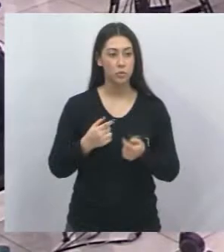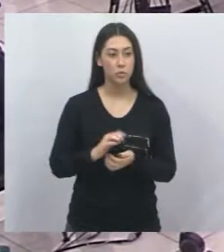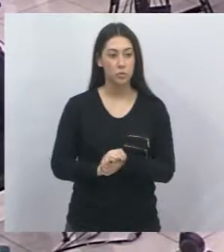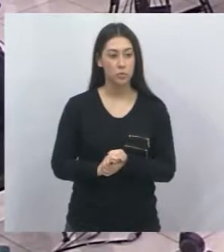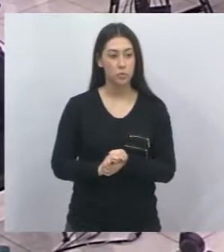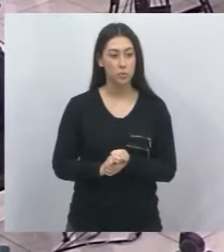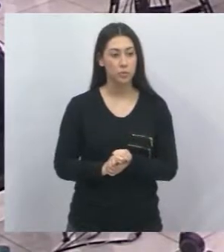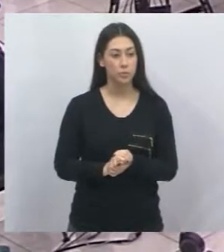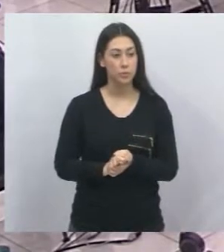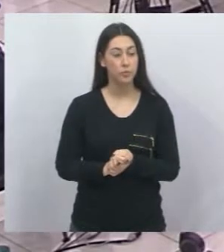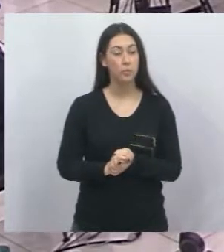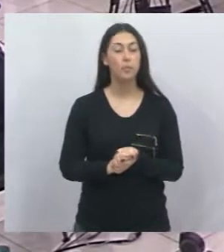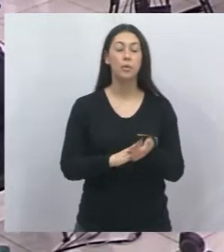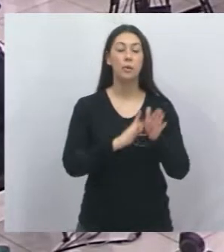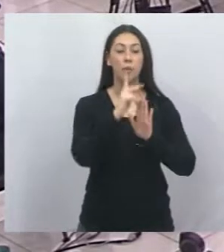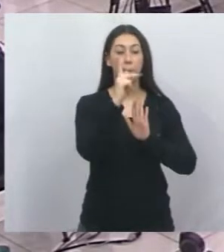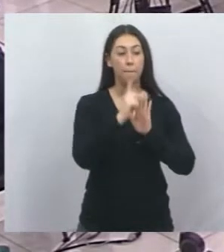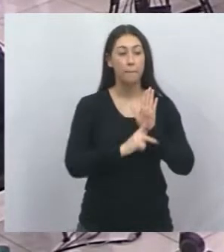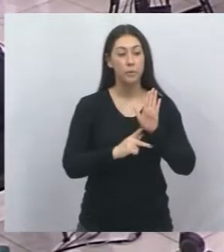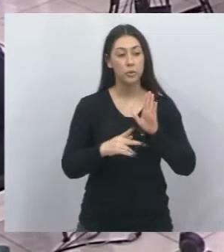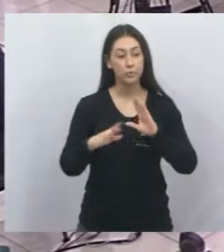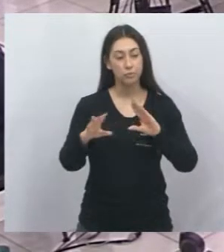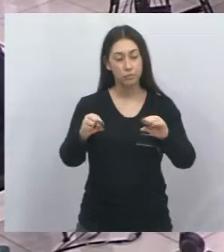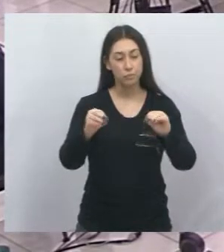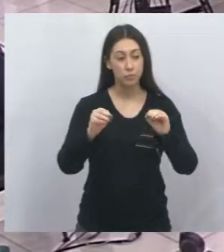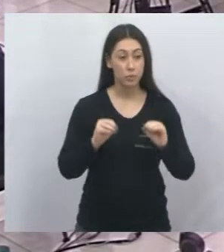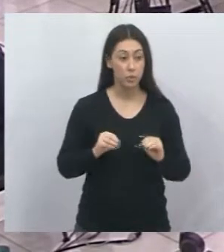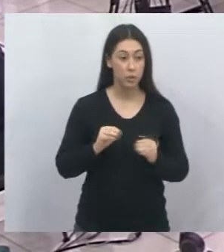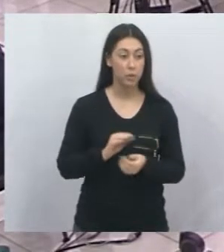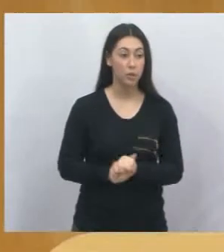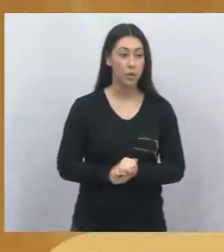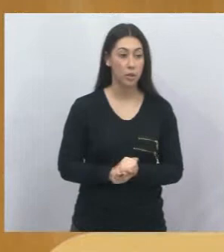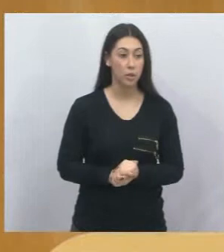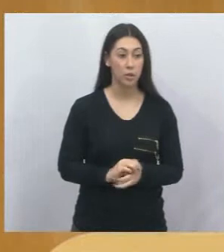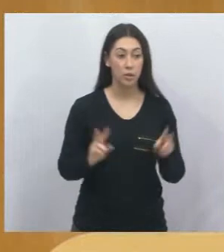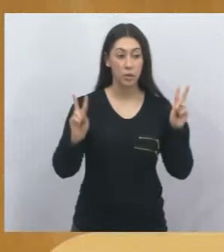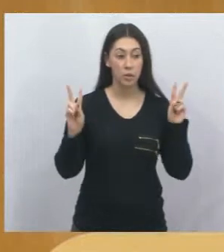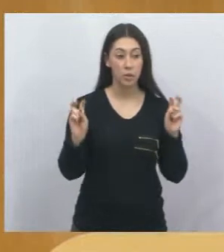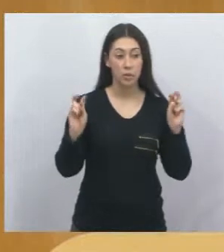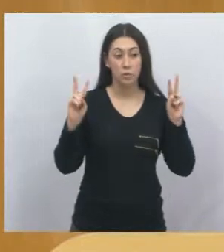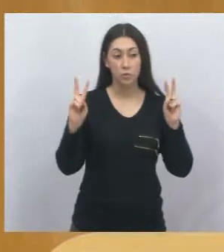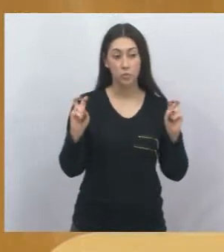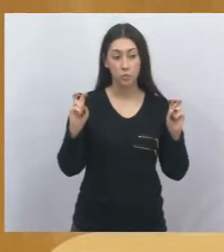de um projeto ao qual chegou a nós, que trata